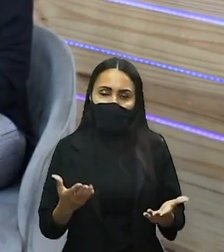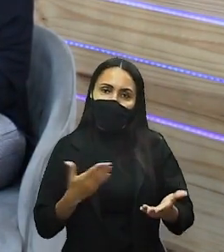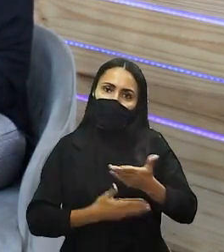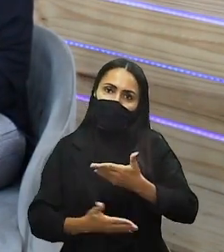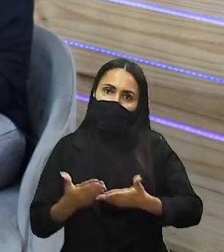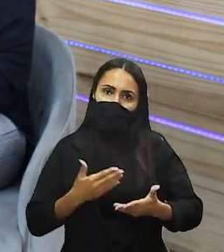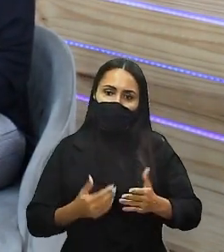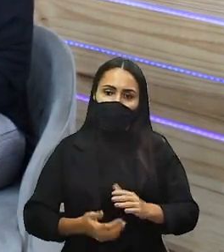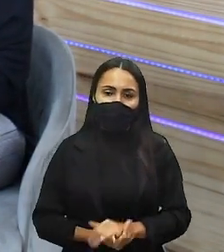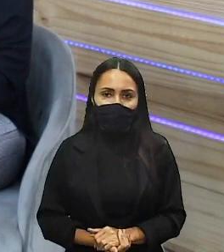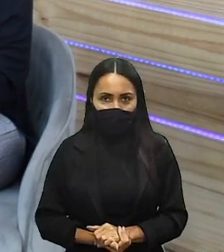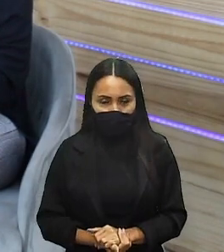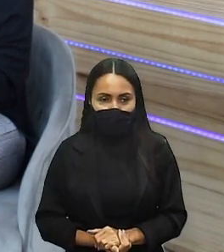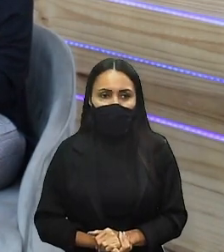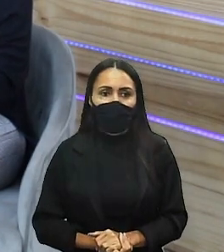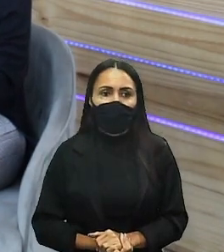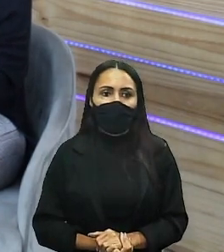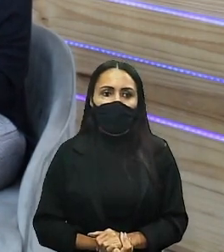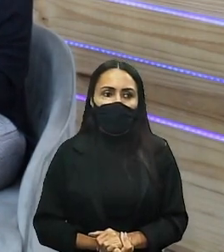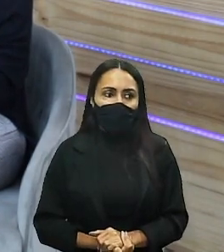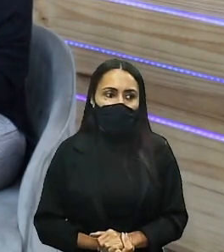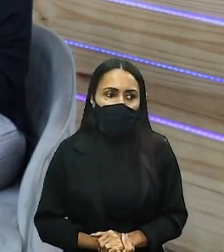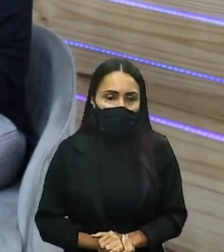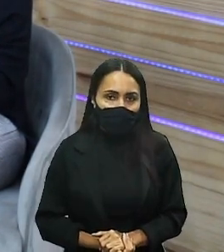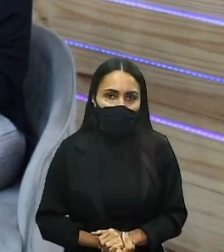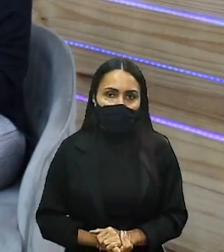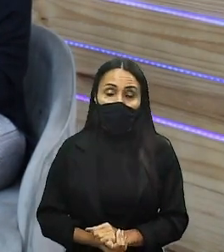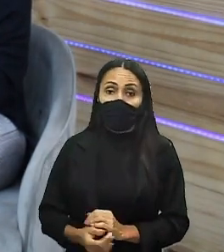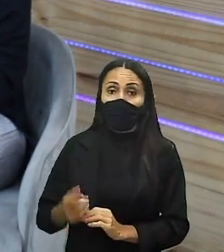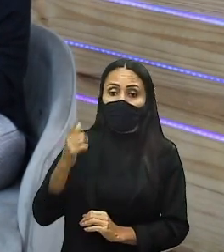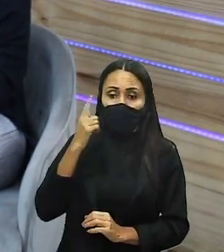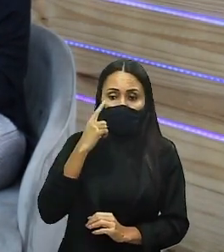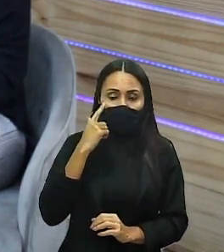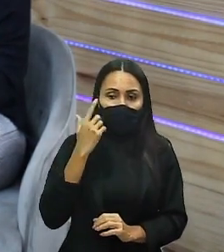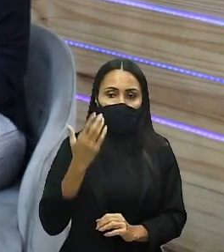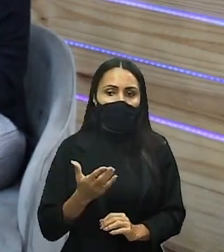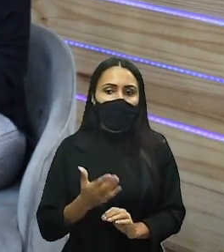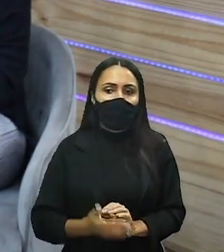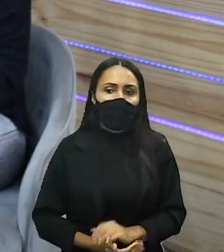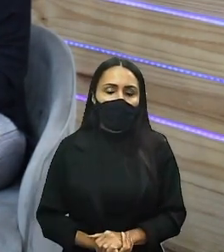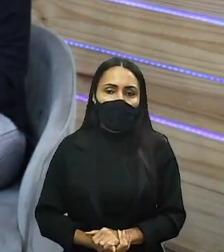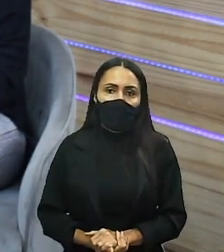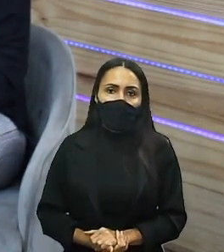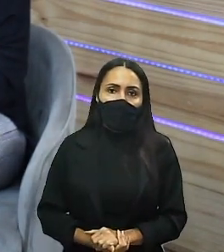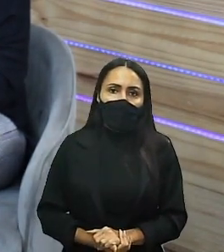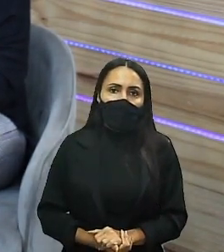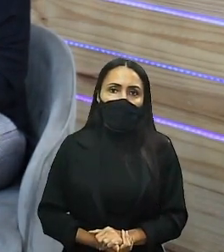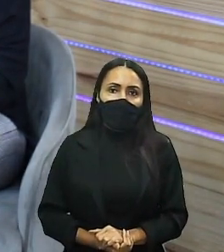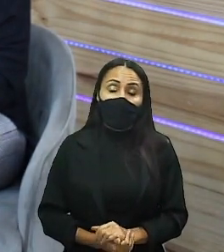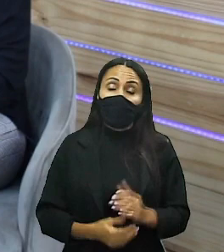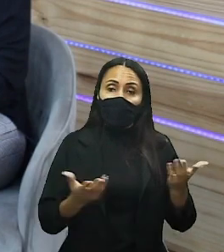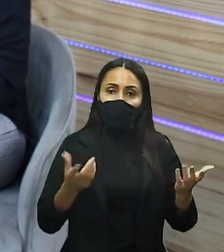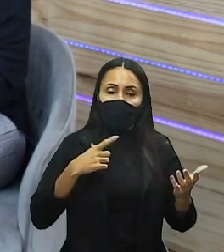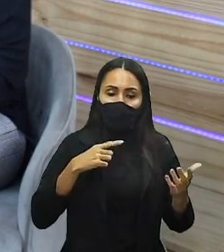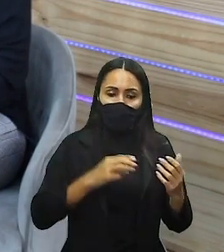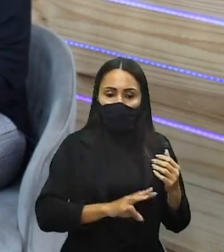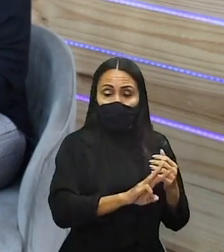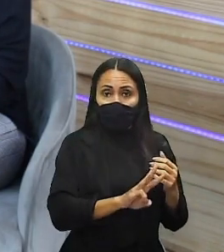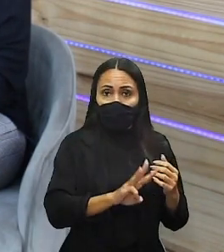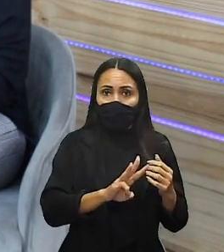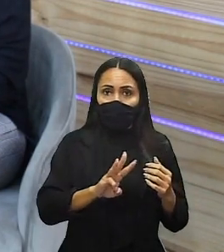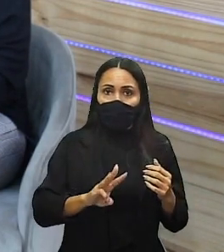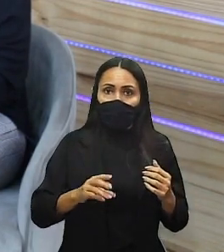com o aluno. Então, vamos ver. A gente vai estar com um link para vocês